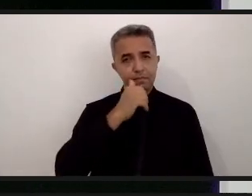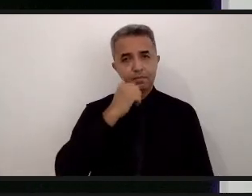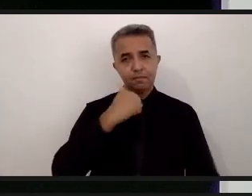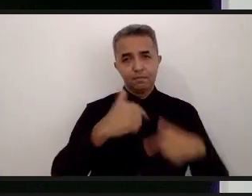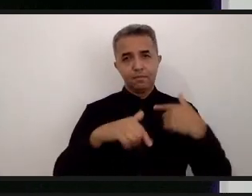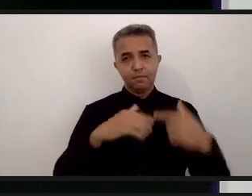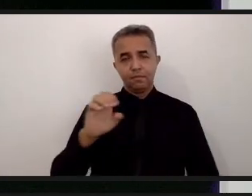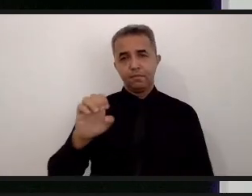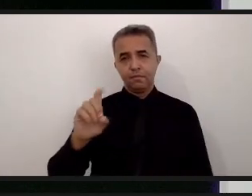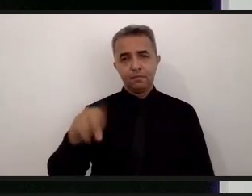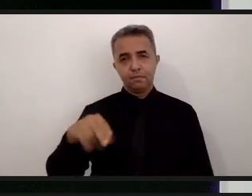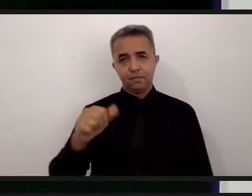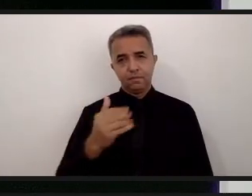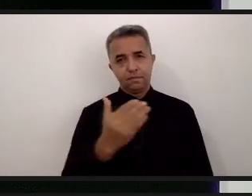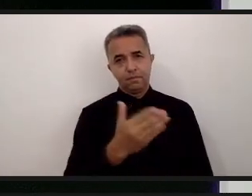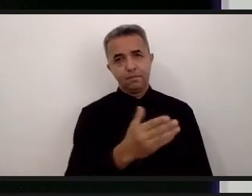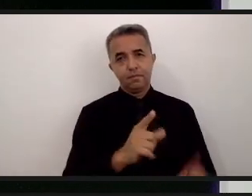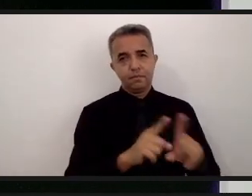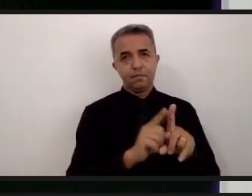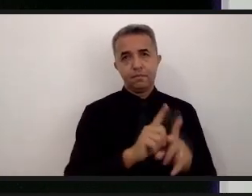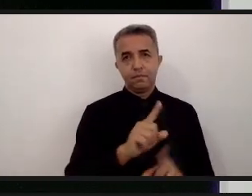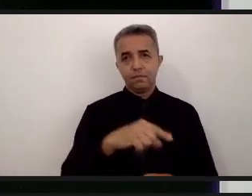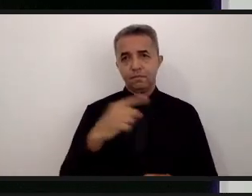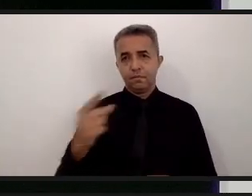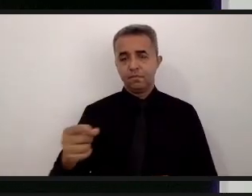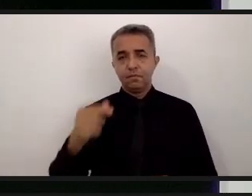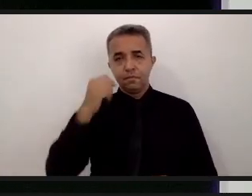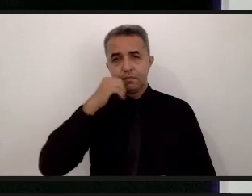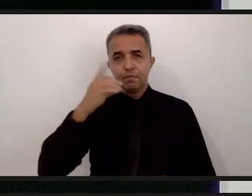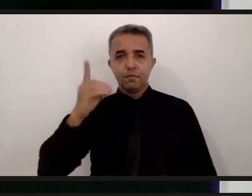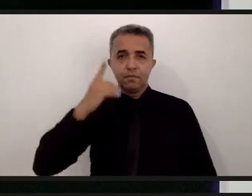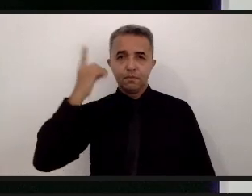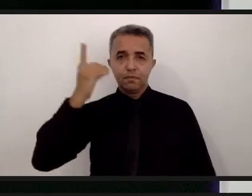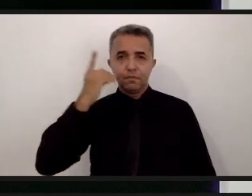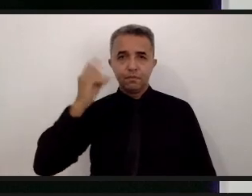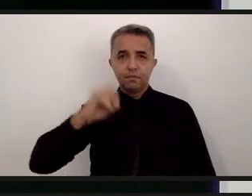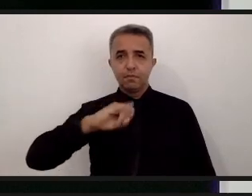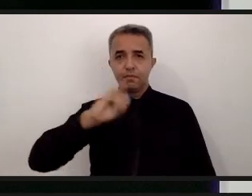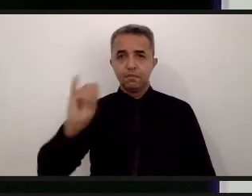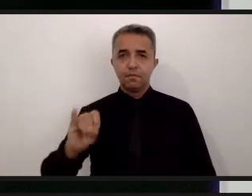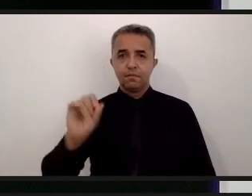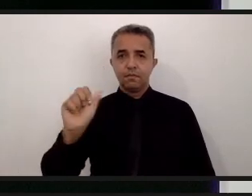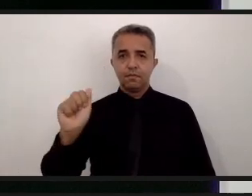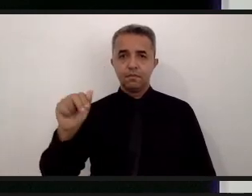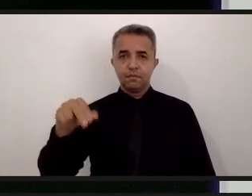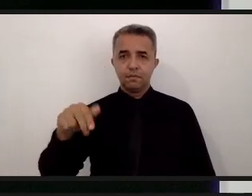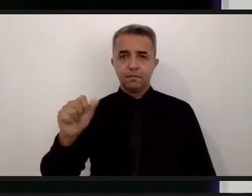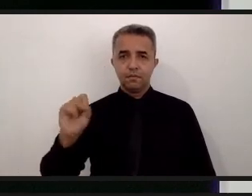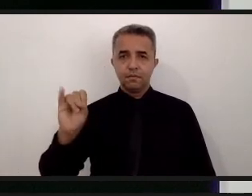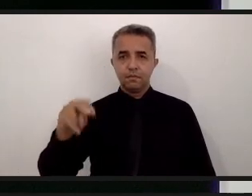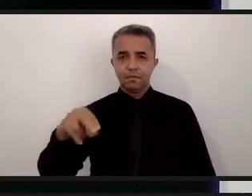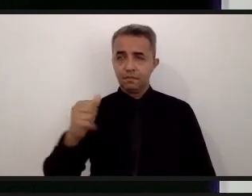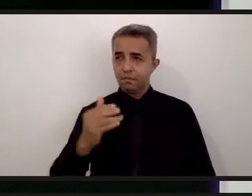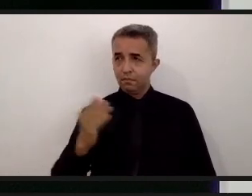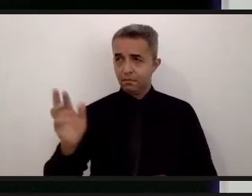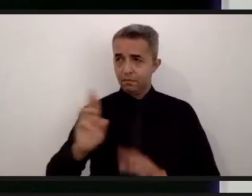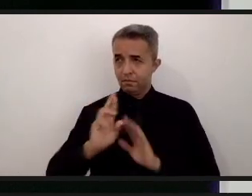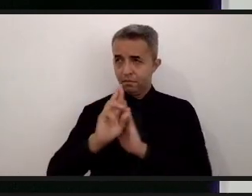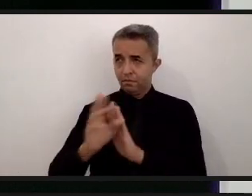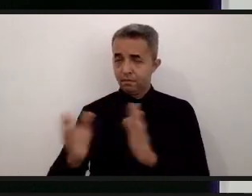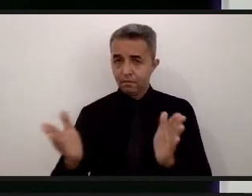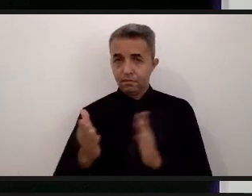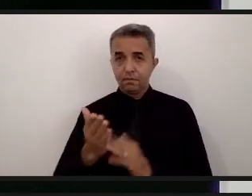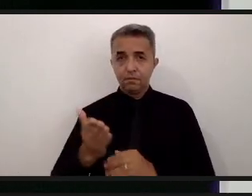trabalho da deputada Janaína também, que você hoje está representando. Enfim,